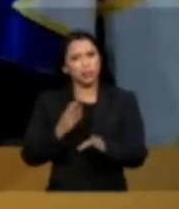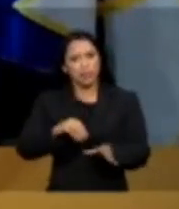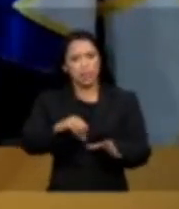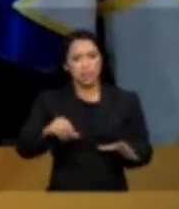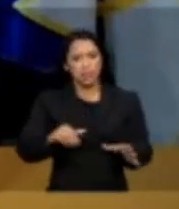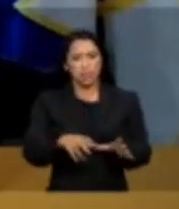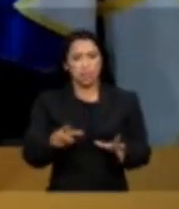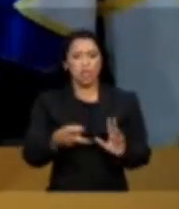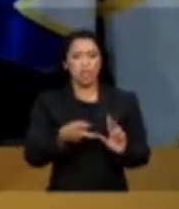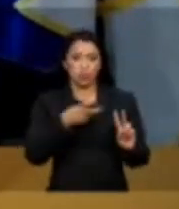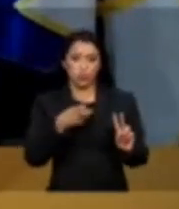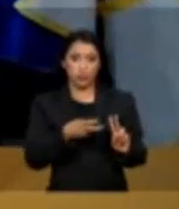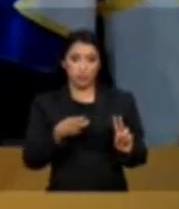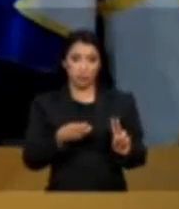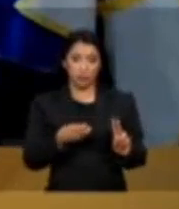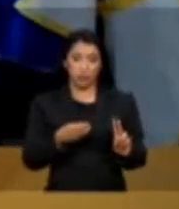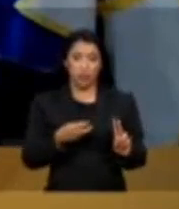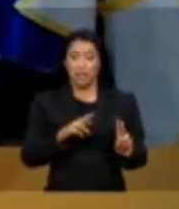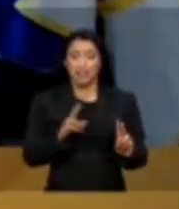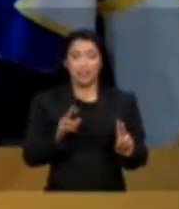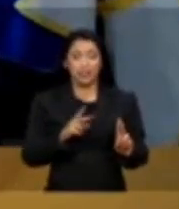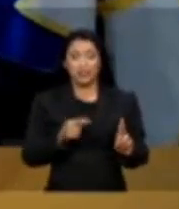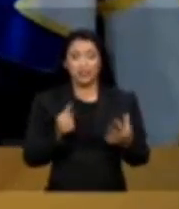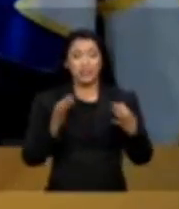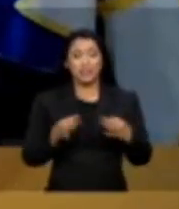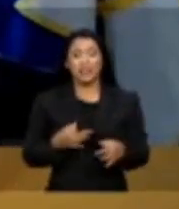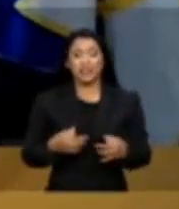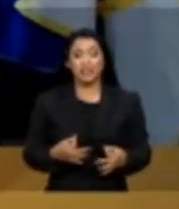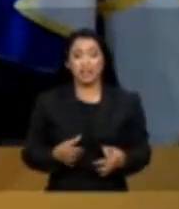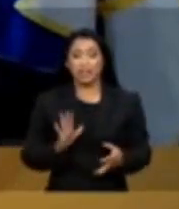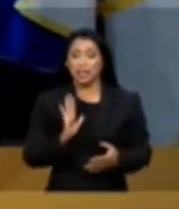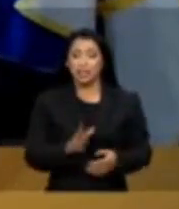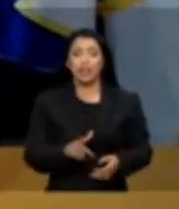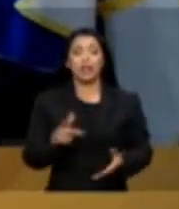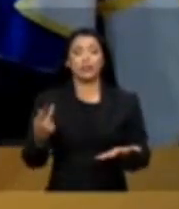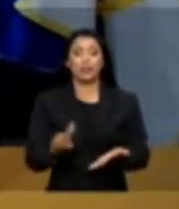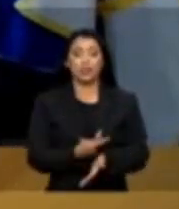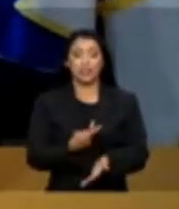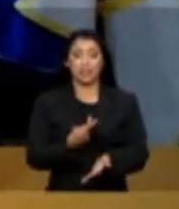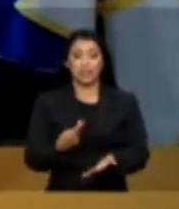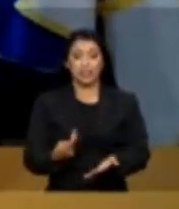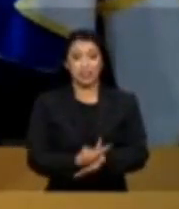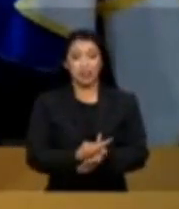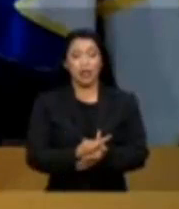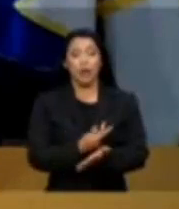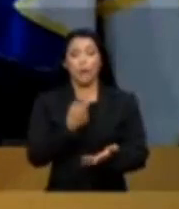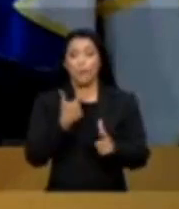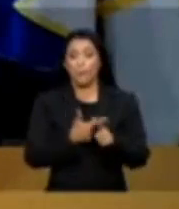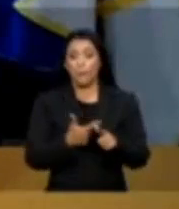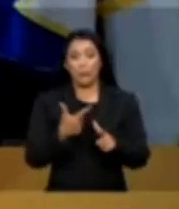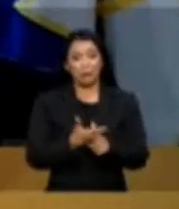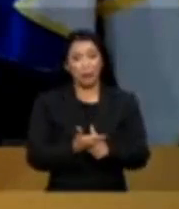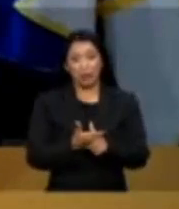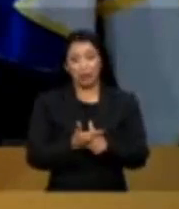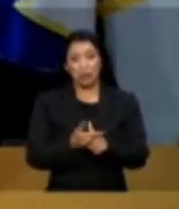indígenas. O estado de incerteza quanto a esse aspecto já foi responsável pelo derramamento de